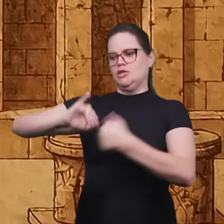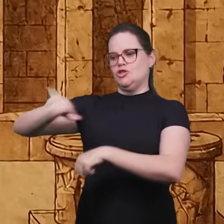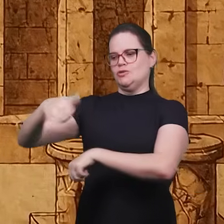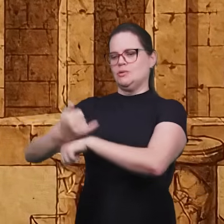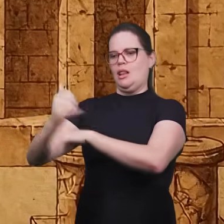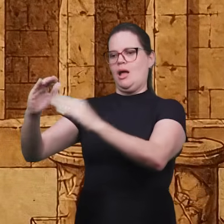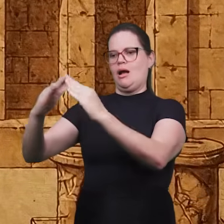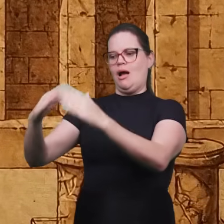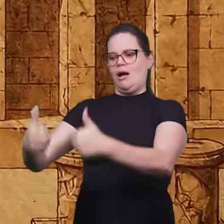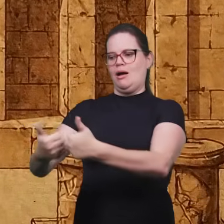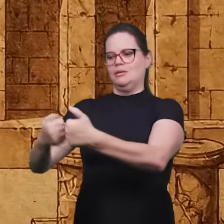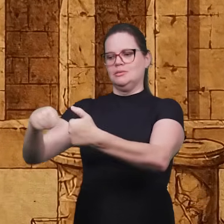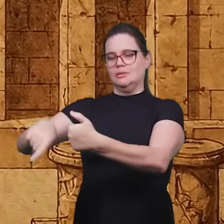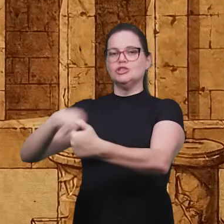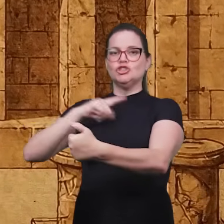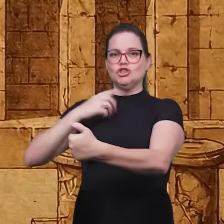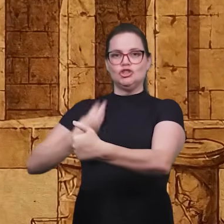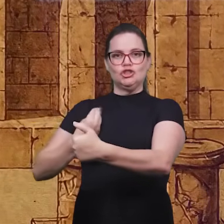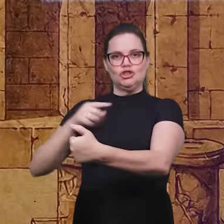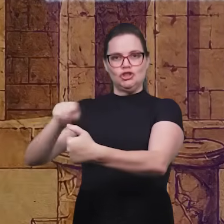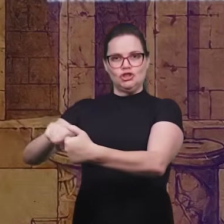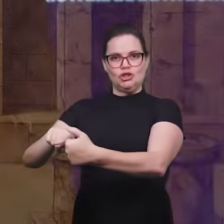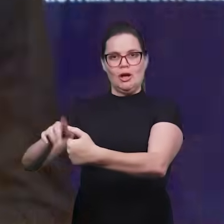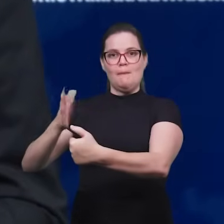nós. Por isso